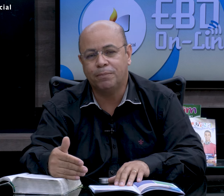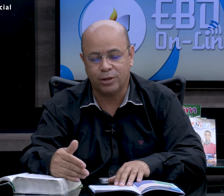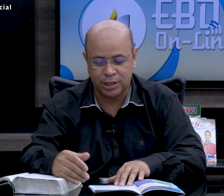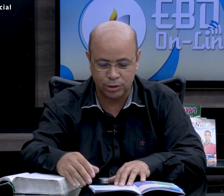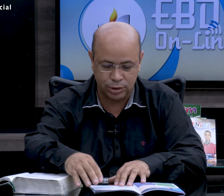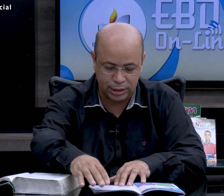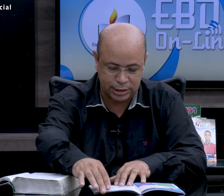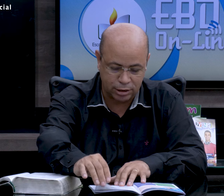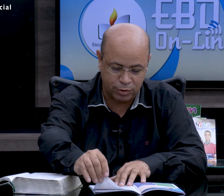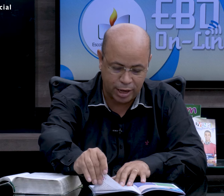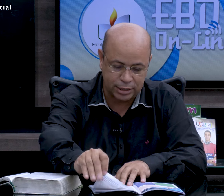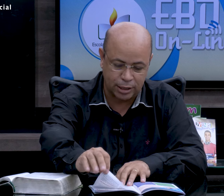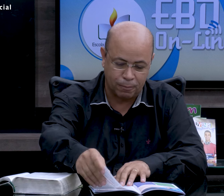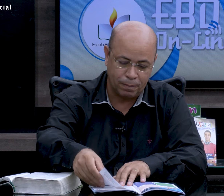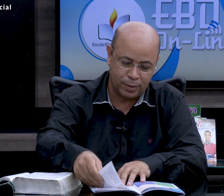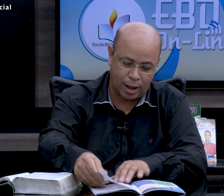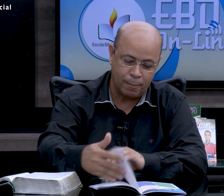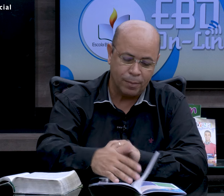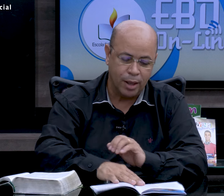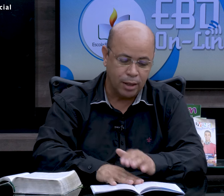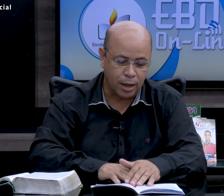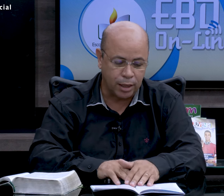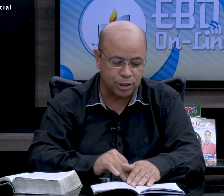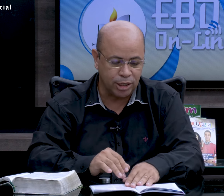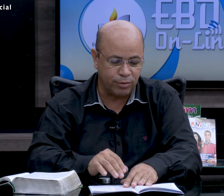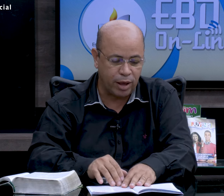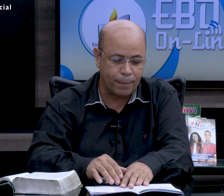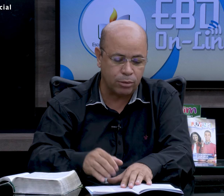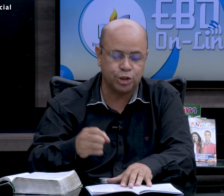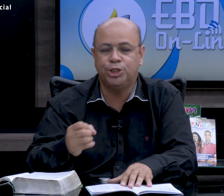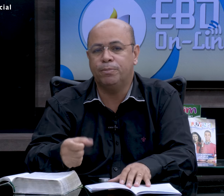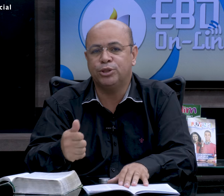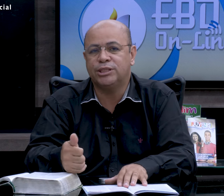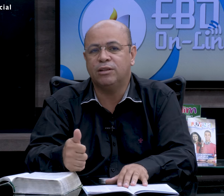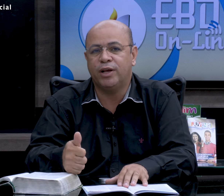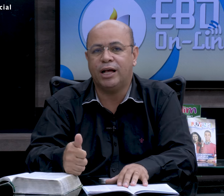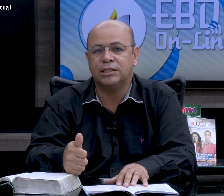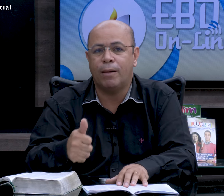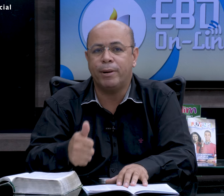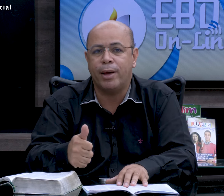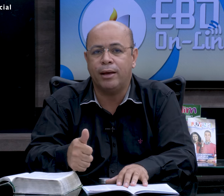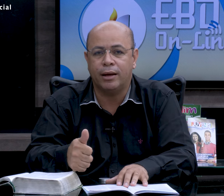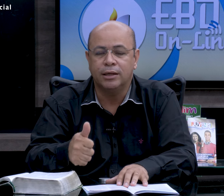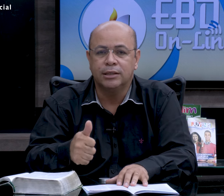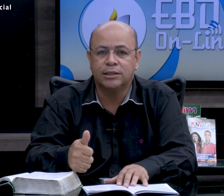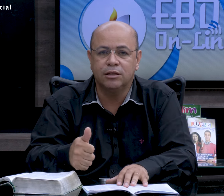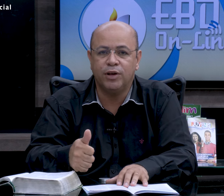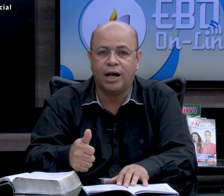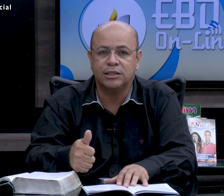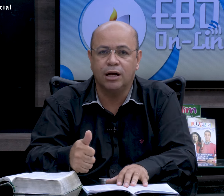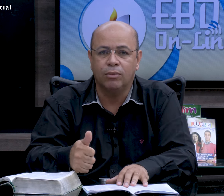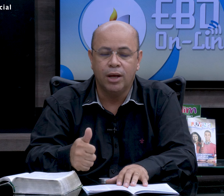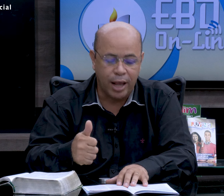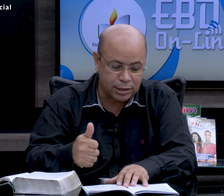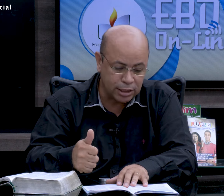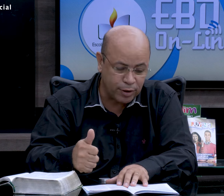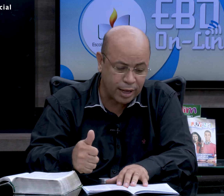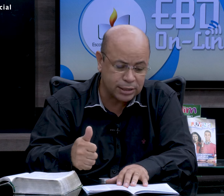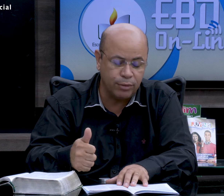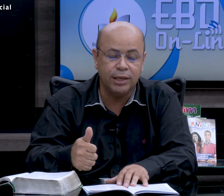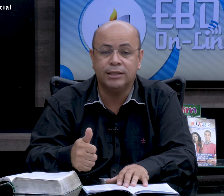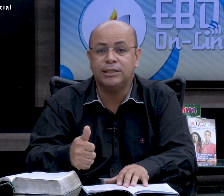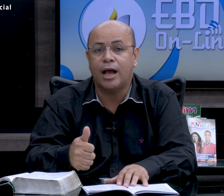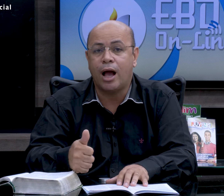está nesse processo de santificação tá E aí a gente vem para os tipos de santificação a primeira Santificação é a